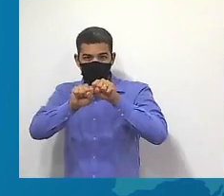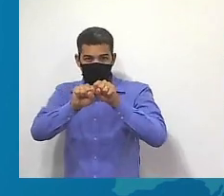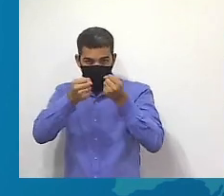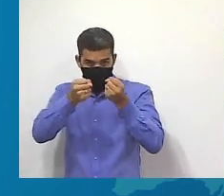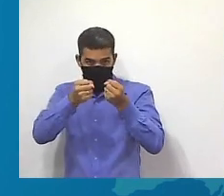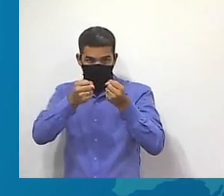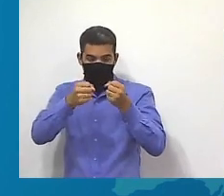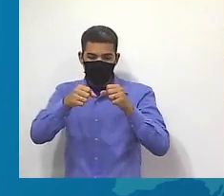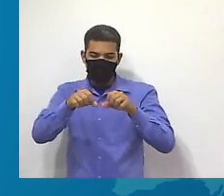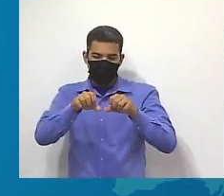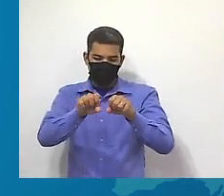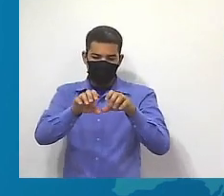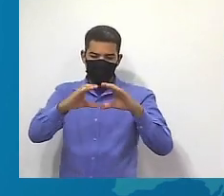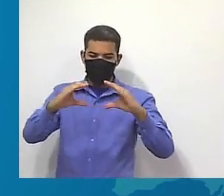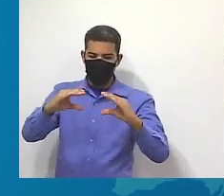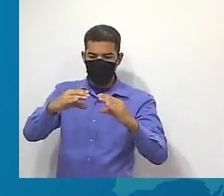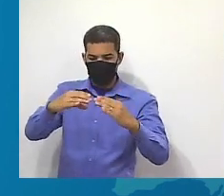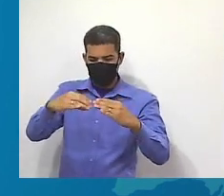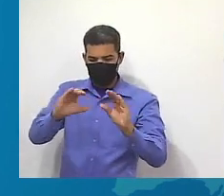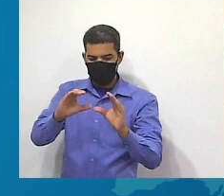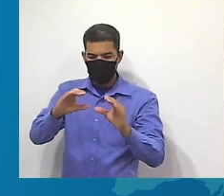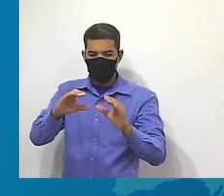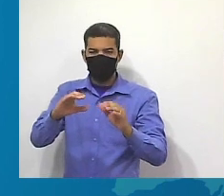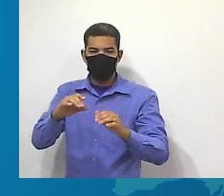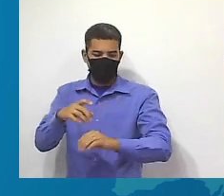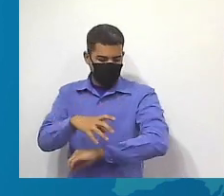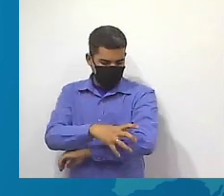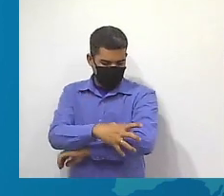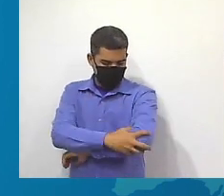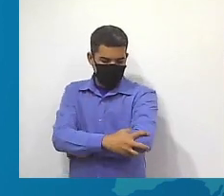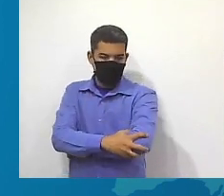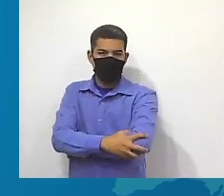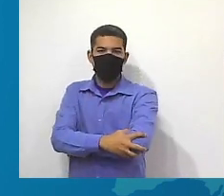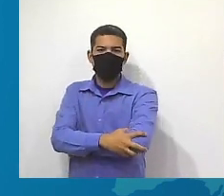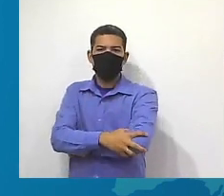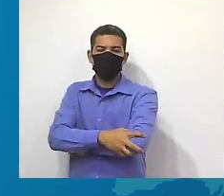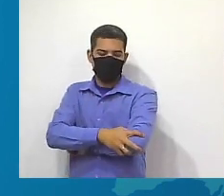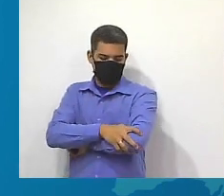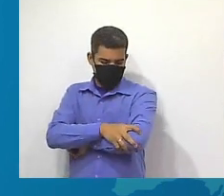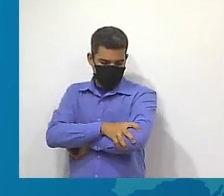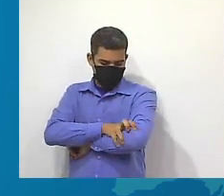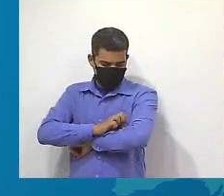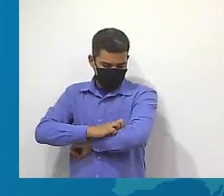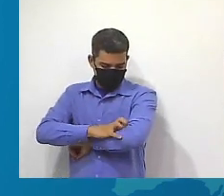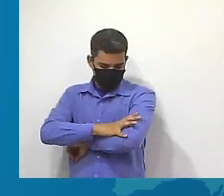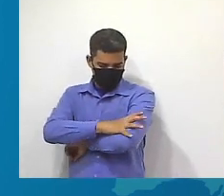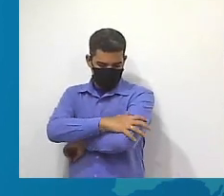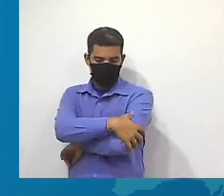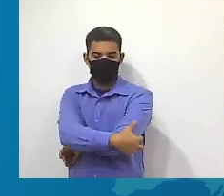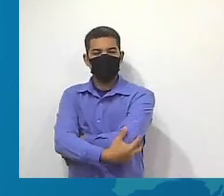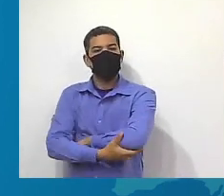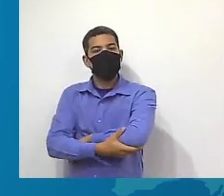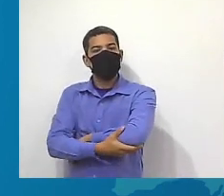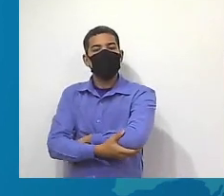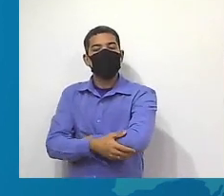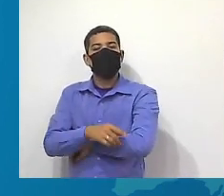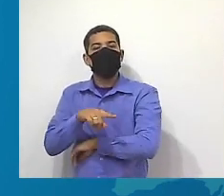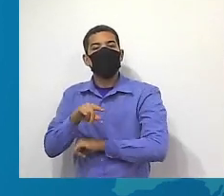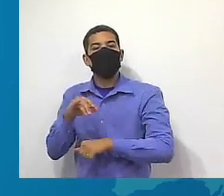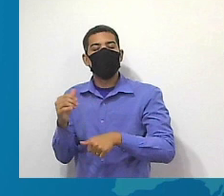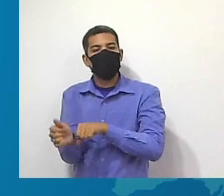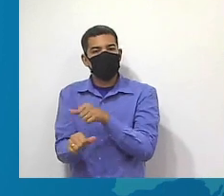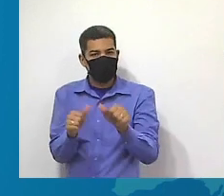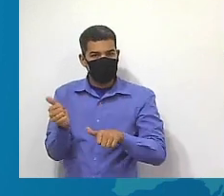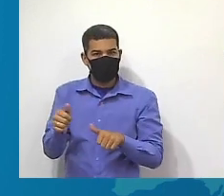dentro, né? E aí, quando ele rompe esse dispositivo, as substâncias entram em contato. A reação em questão